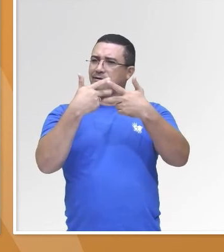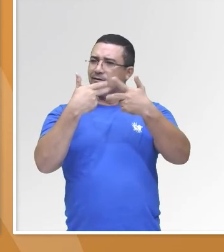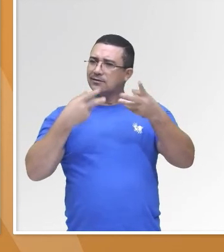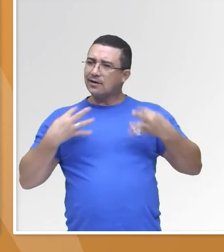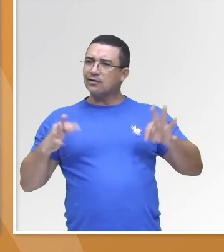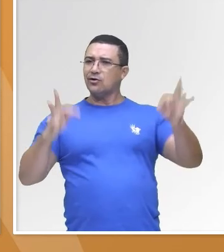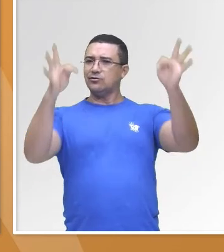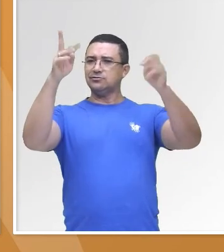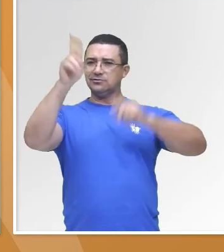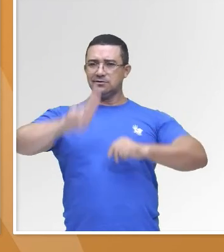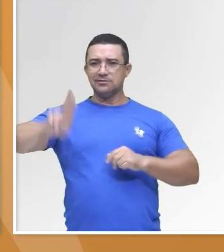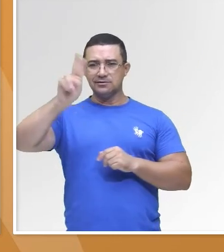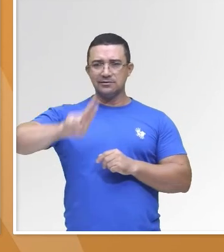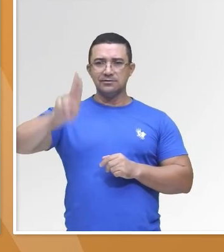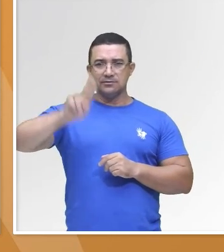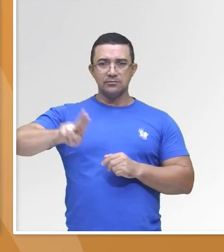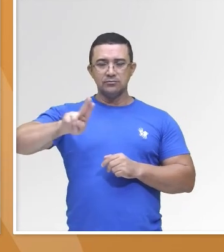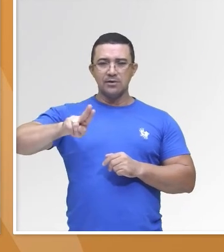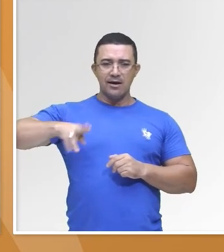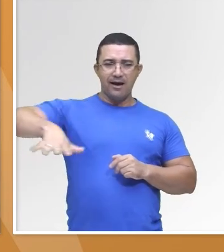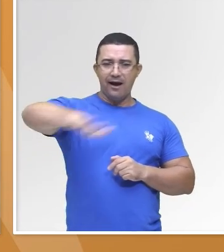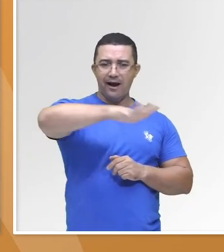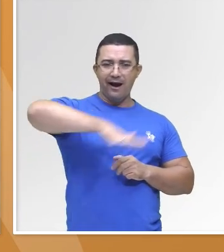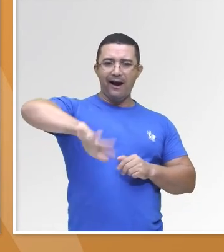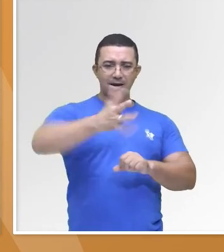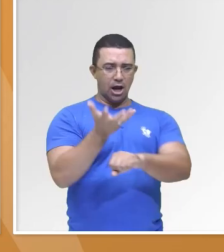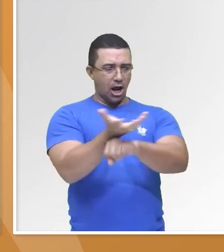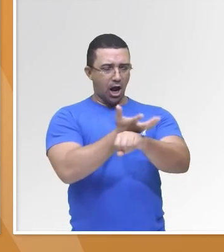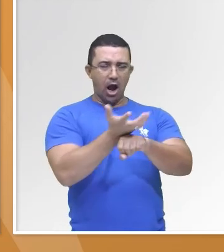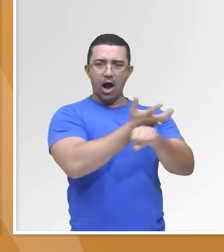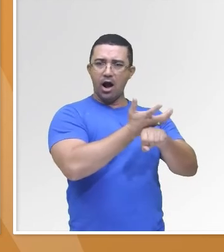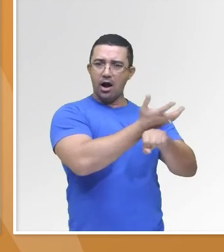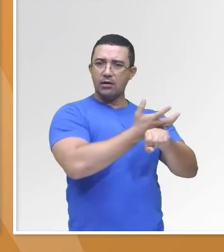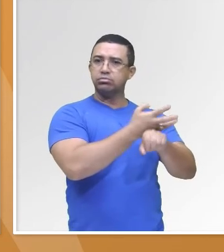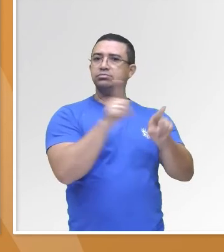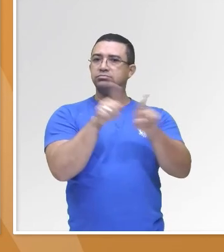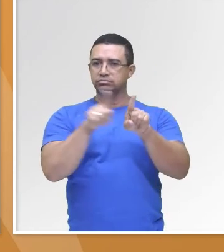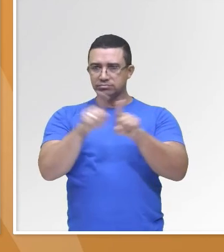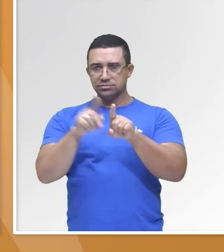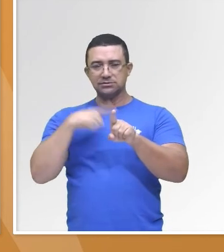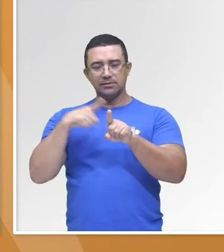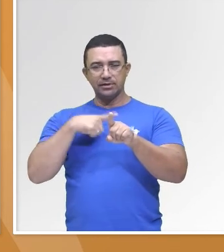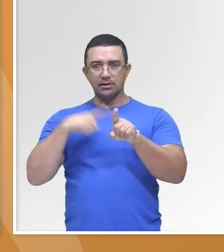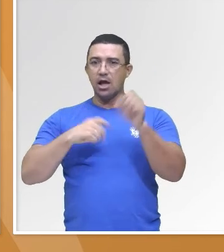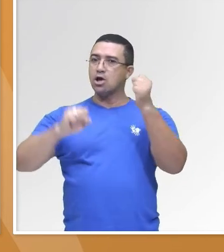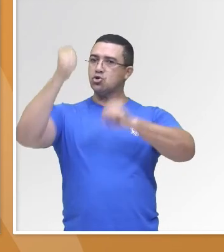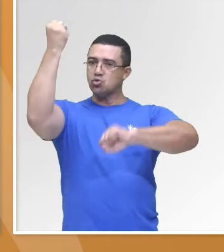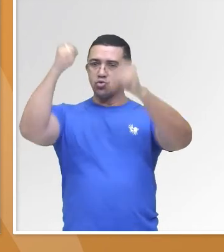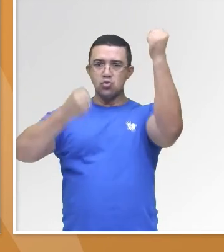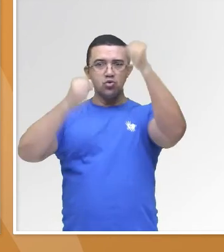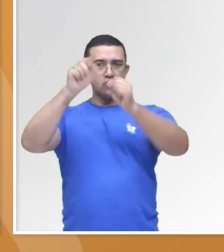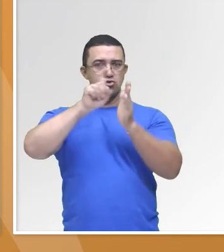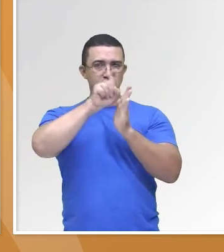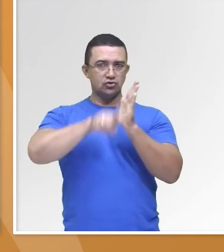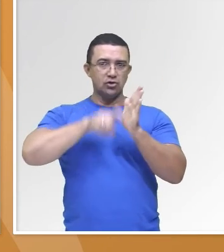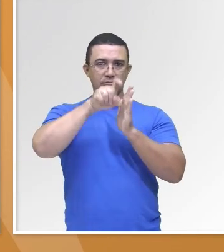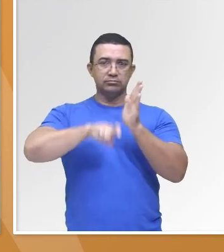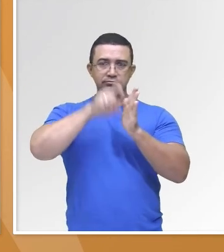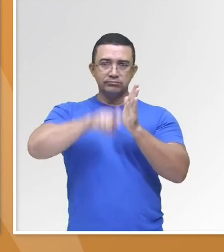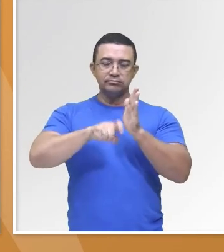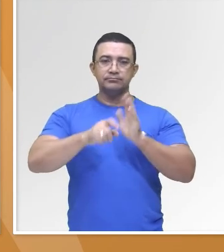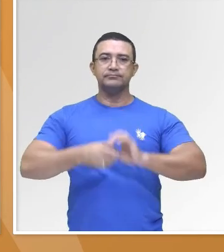utilizam aí tecnologia no campo, existem as agroindústrias, tá? Destaques